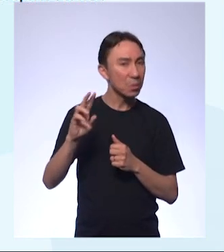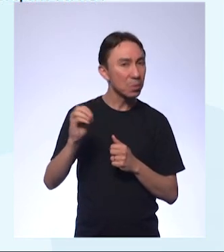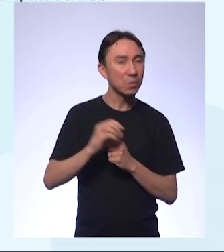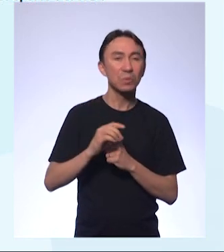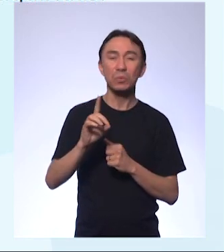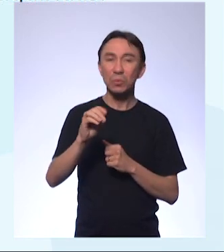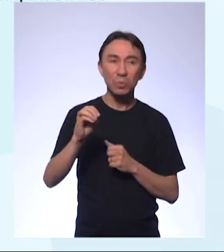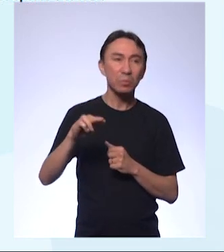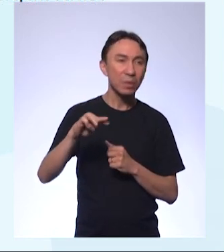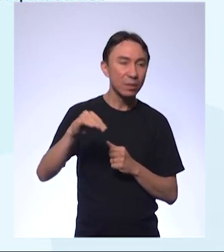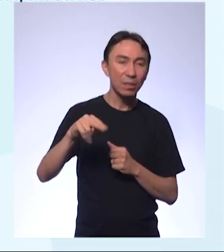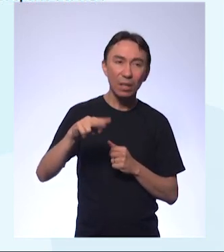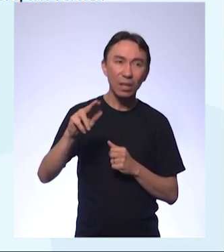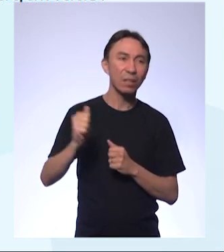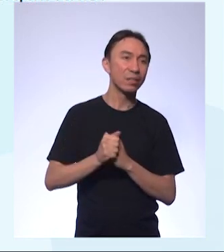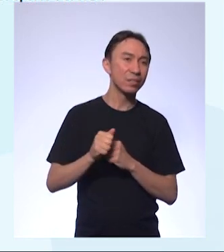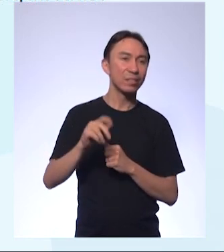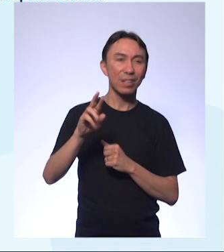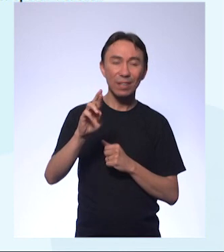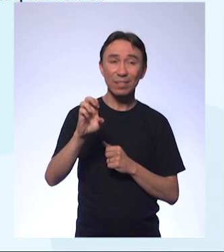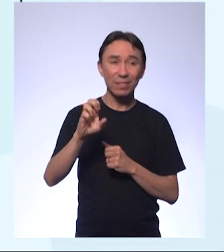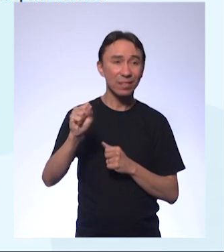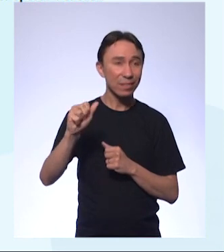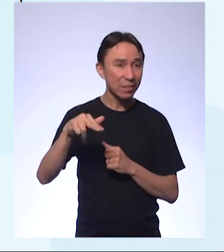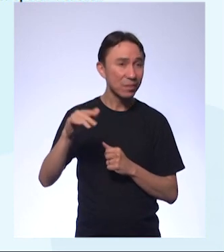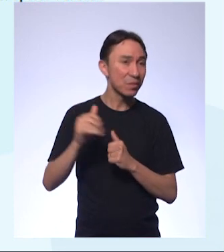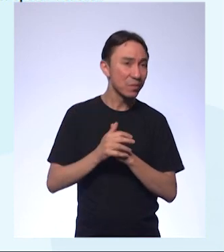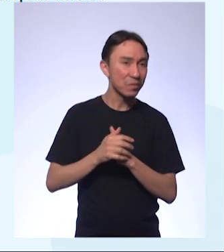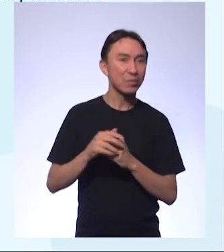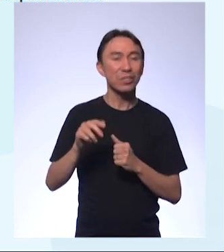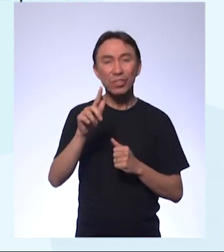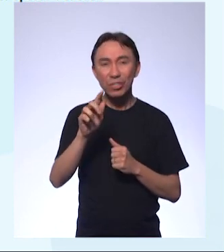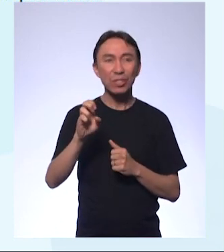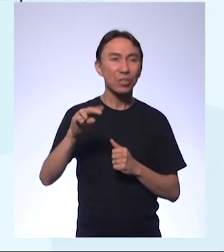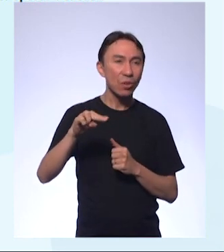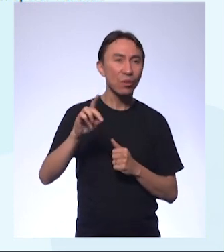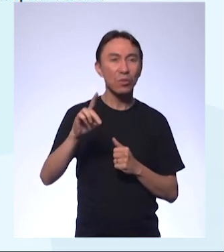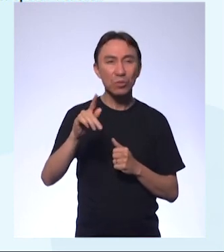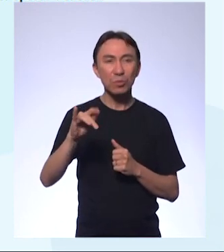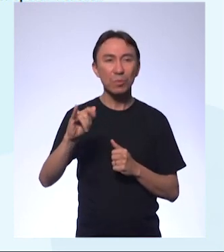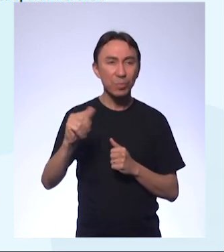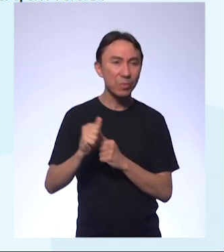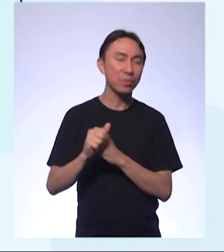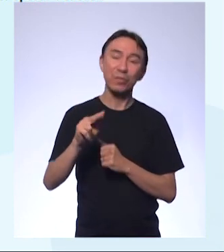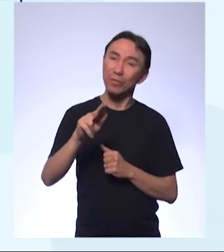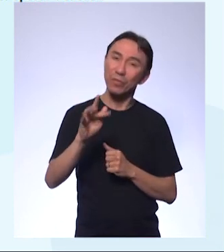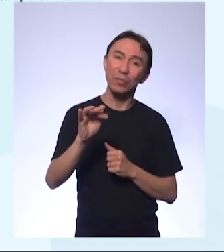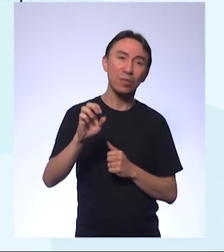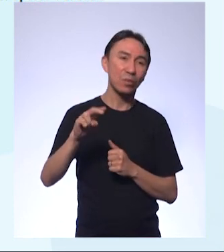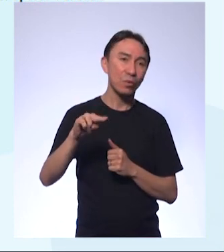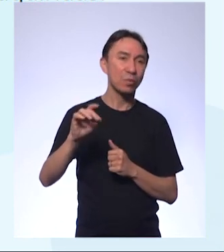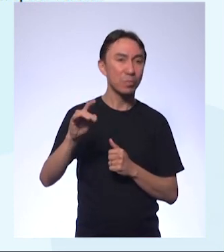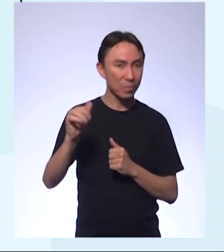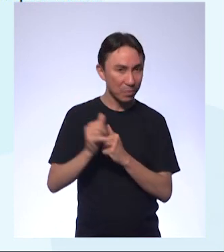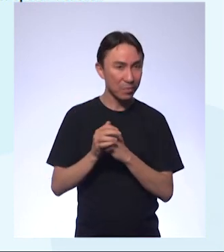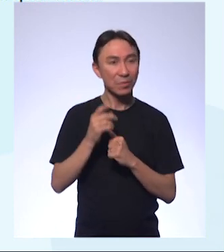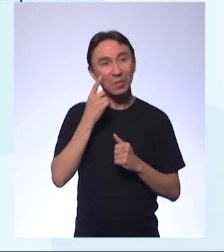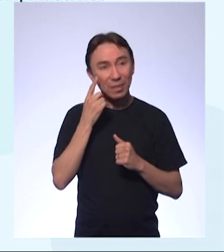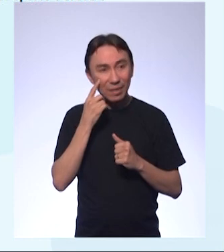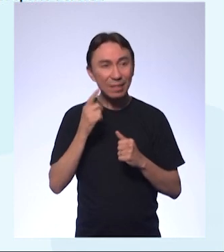genótipo e fenótipo. Depois identificar e diferenciar características genéticas hereditárias, congênitas